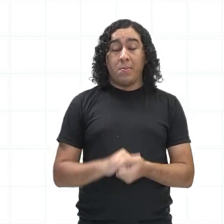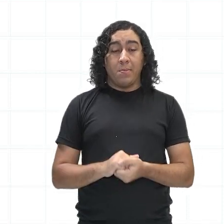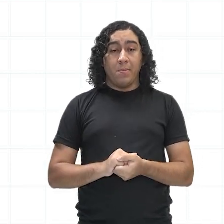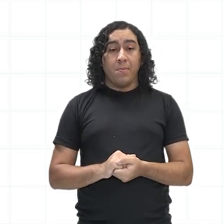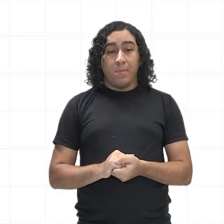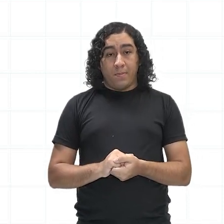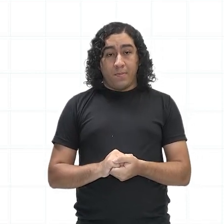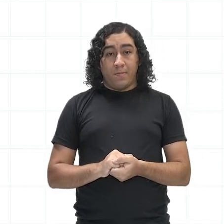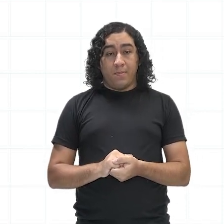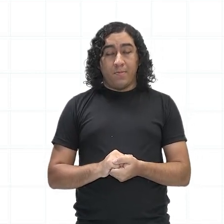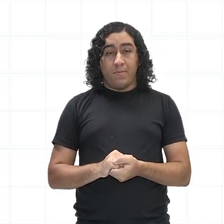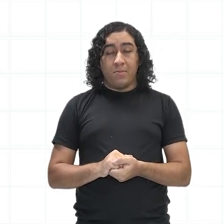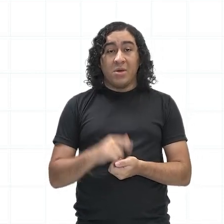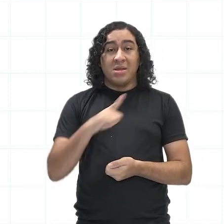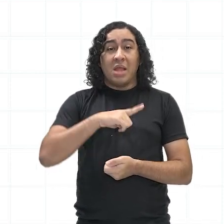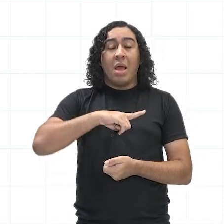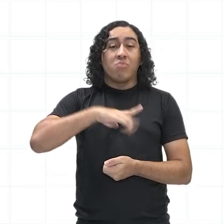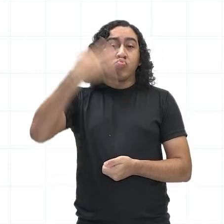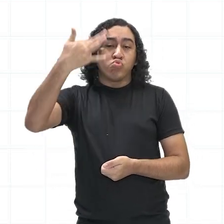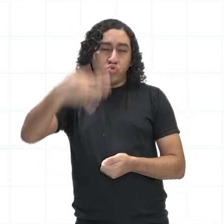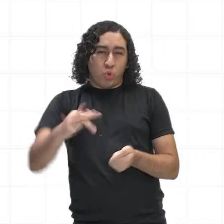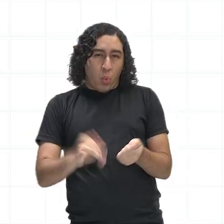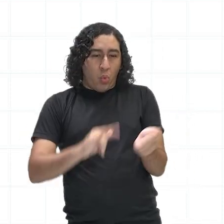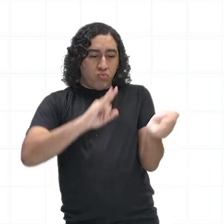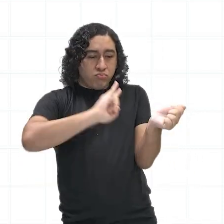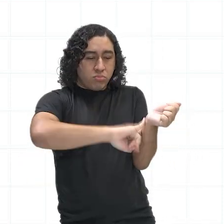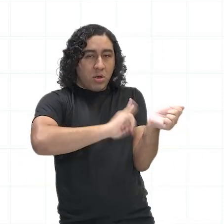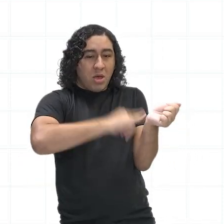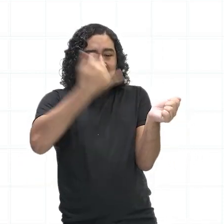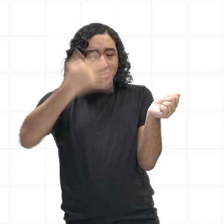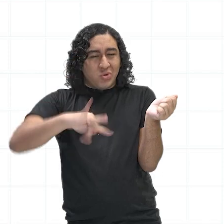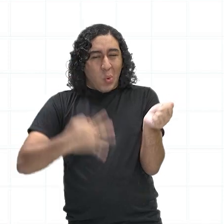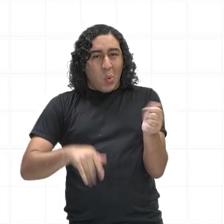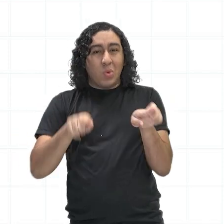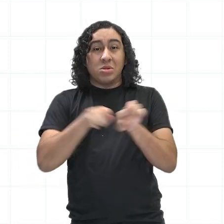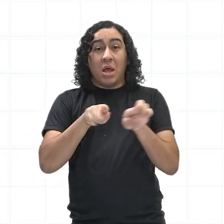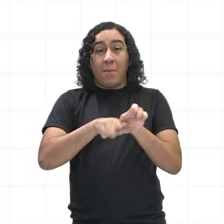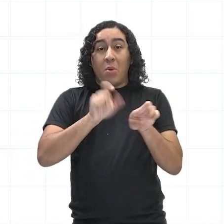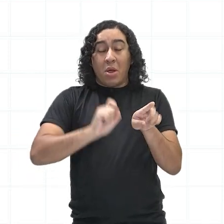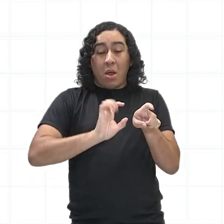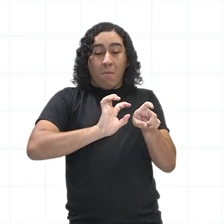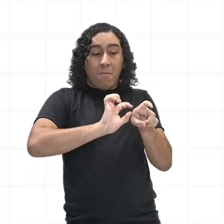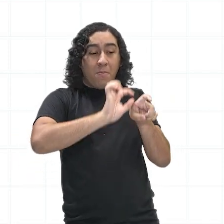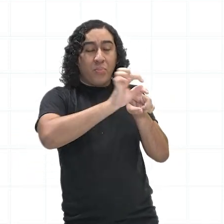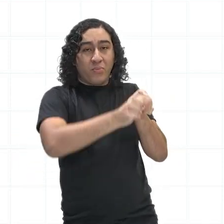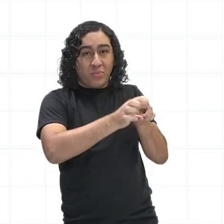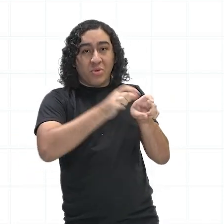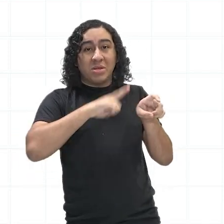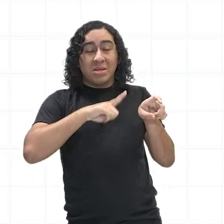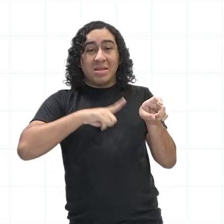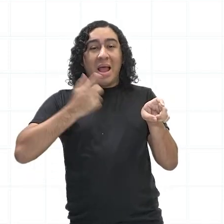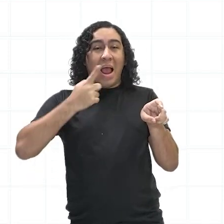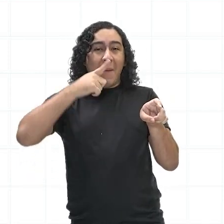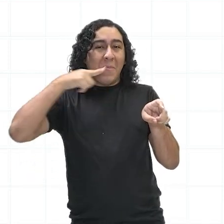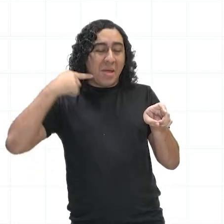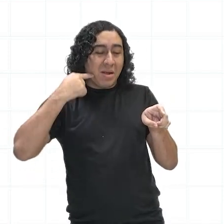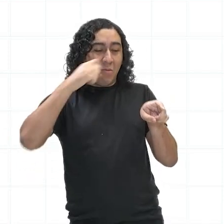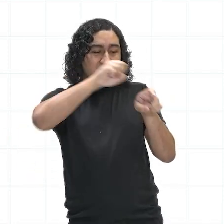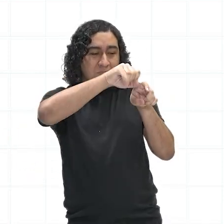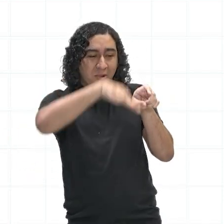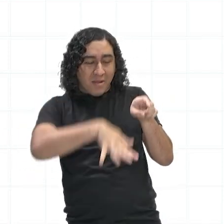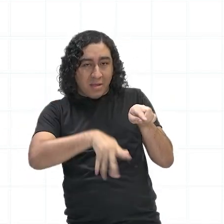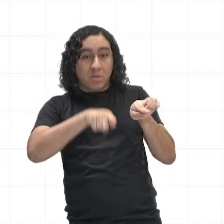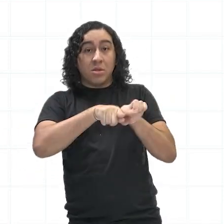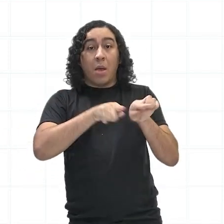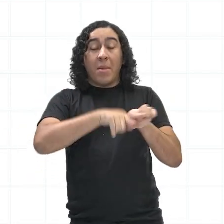sintomas: dor e ardência ao urinar, secreção abundante de pus pela uretra e dor